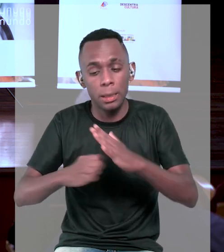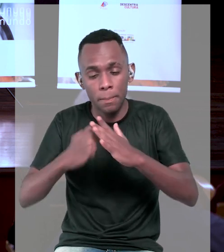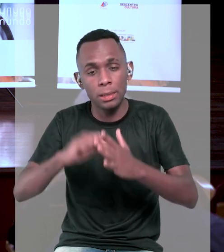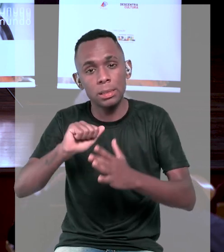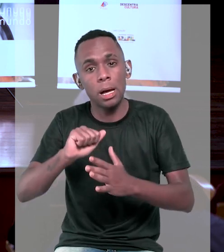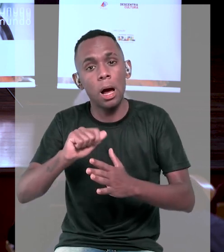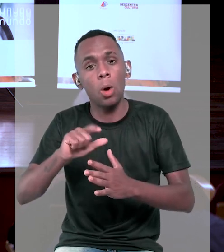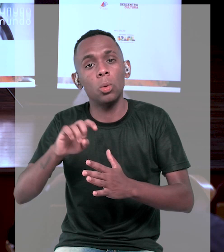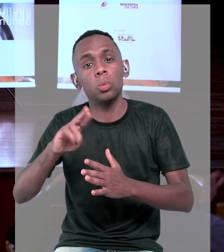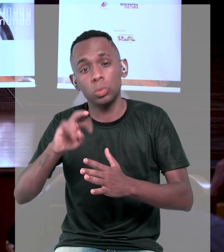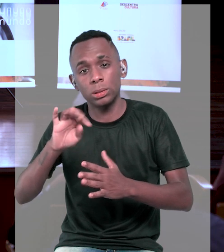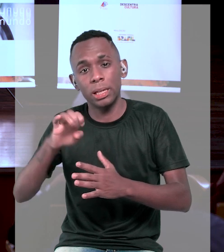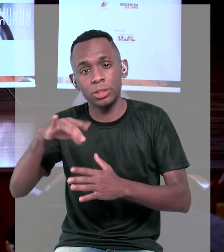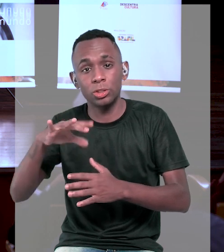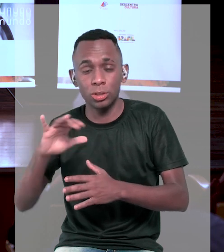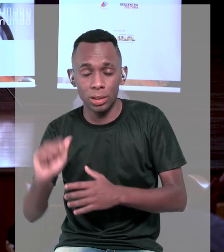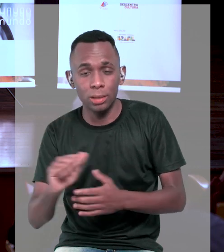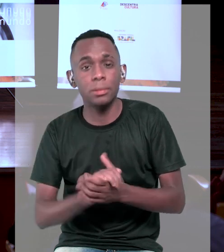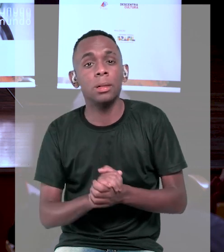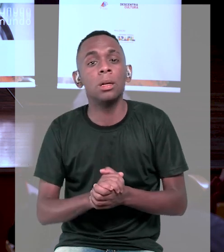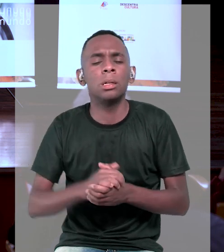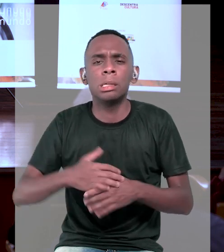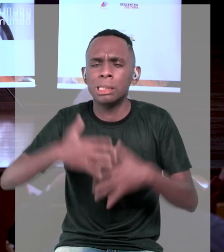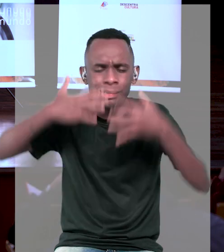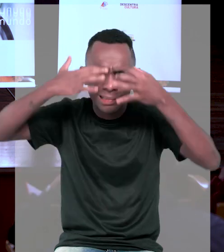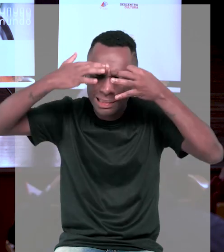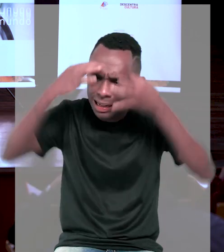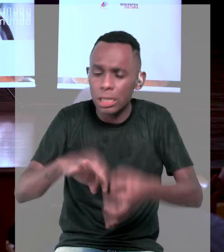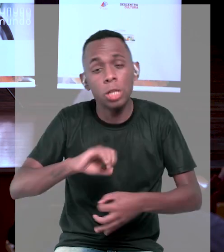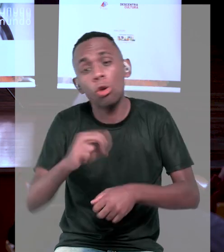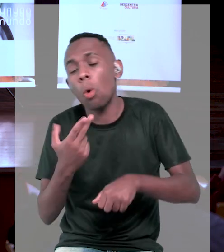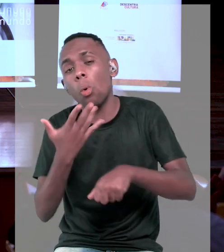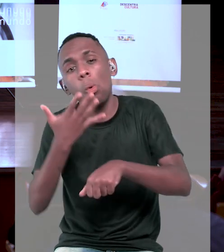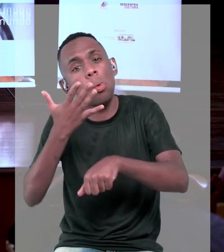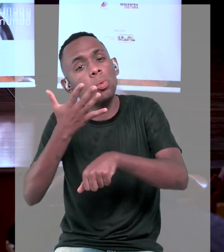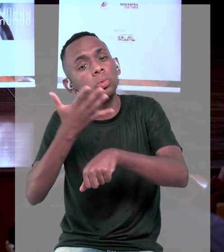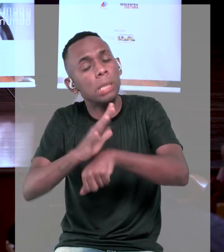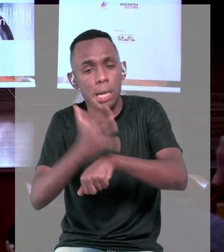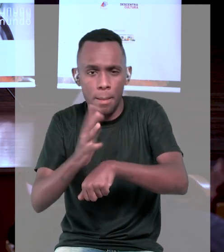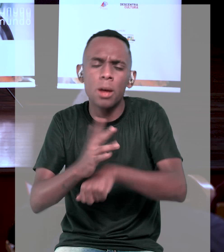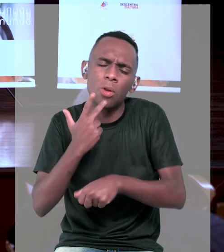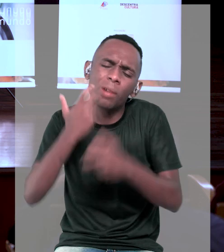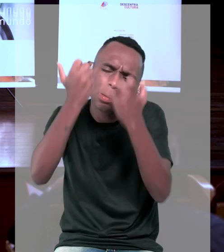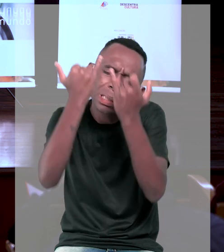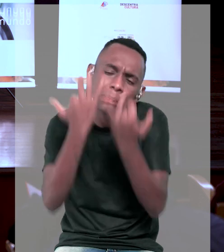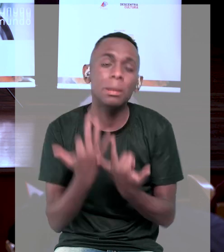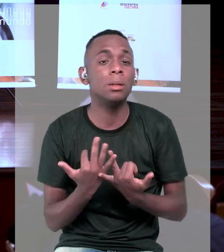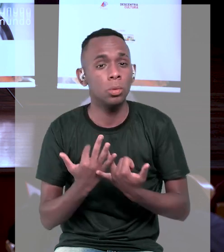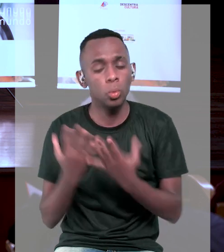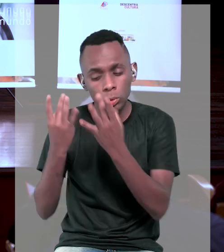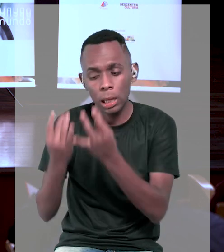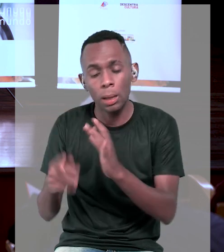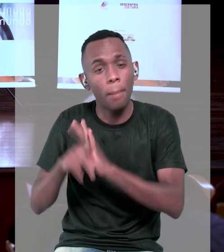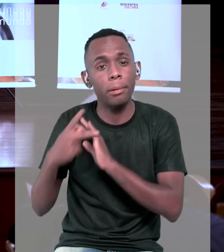dirigida pela Rejane, chamado Incerteza, o Ensaio. Eu falo um pouco dessa passagem do Keynes. Ele estudou